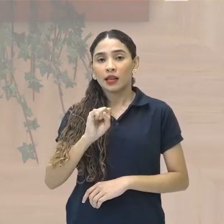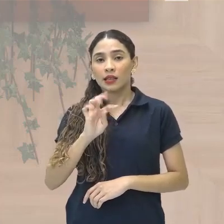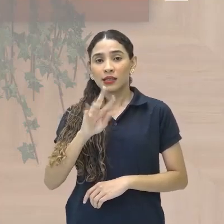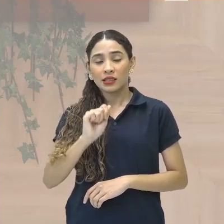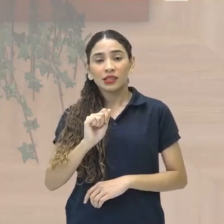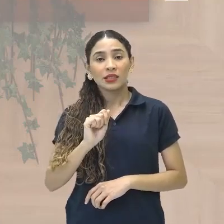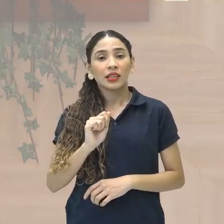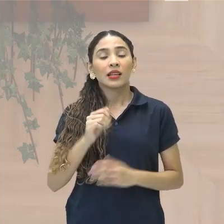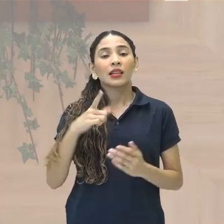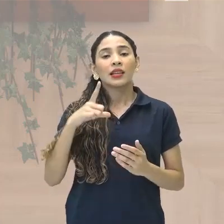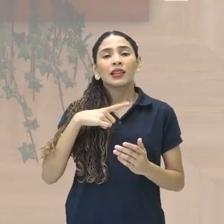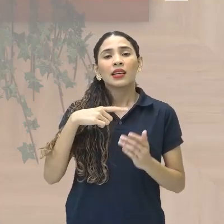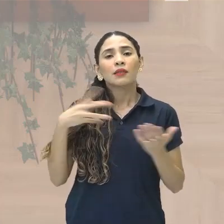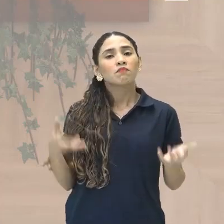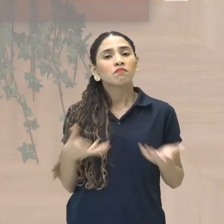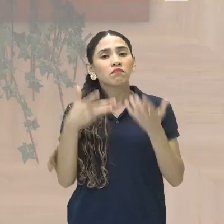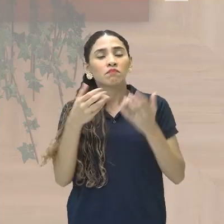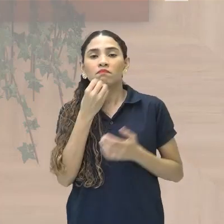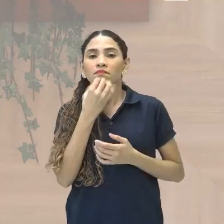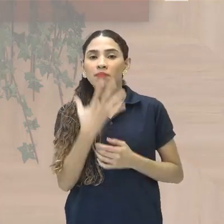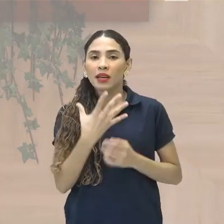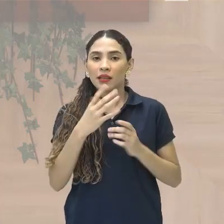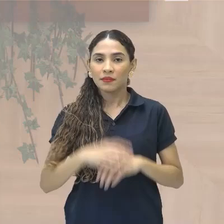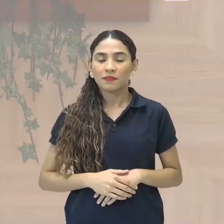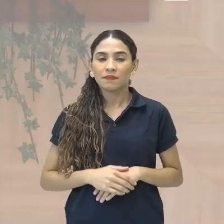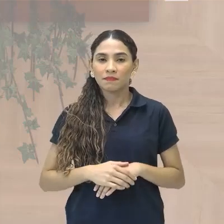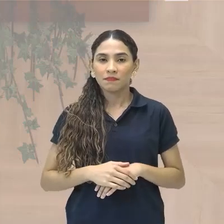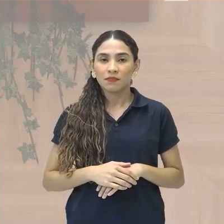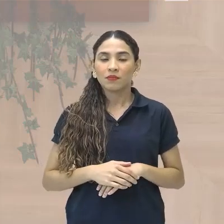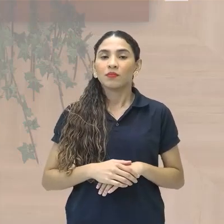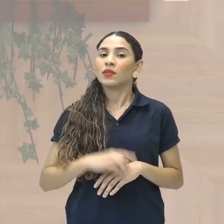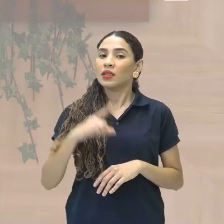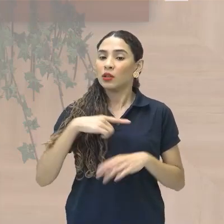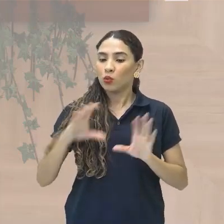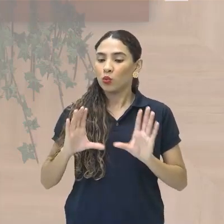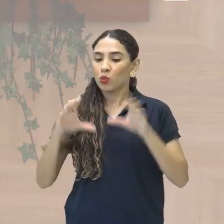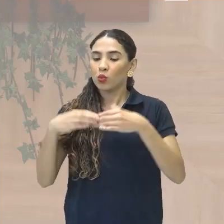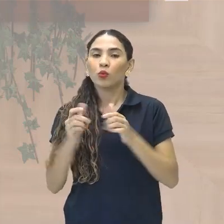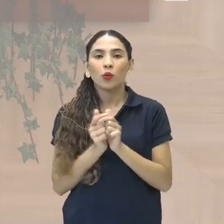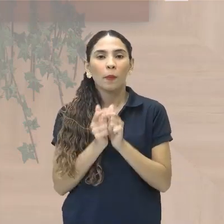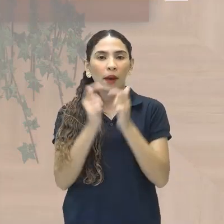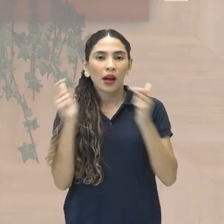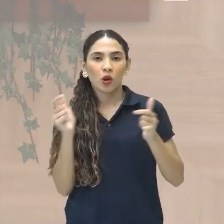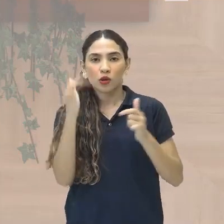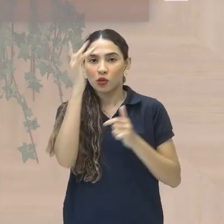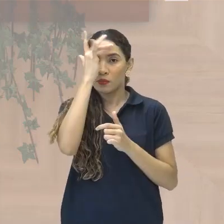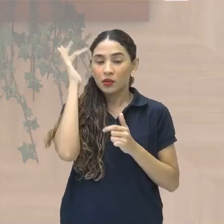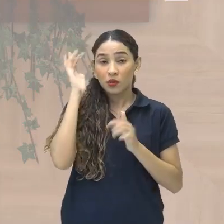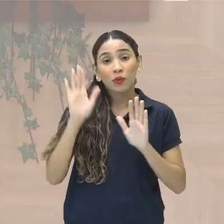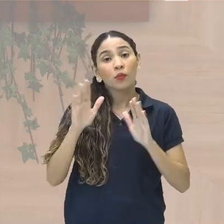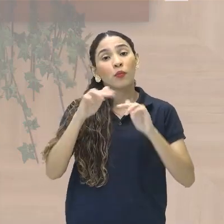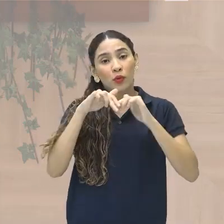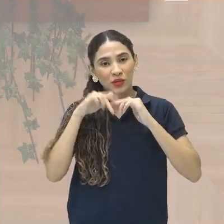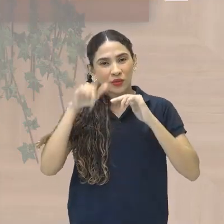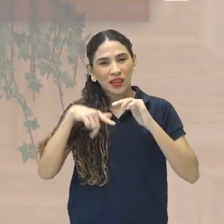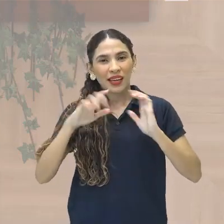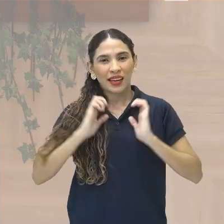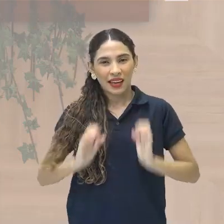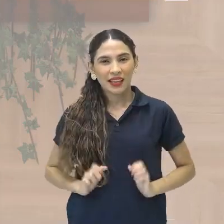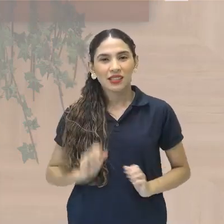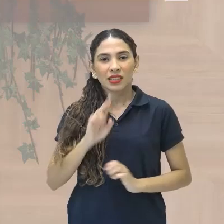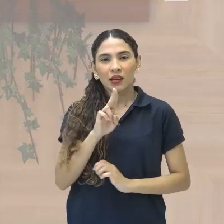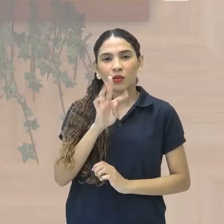que busca proporcionar o bem para o maior número de pessoas. Por isso, é uma ética útil, né? A